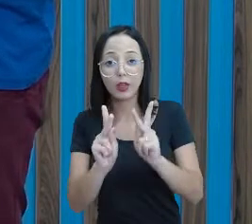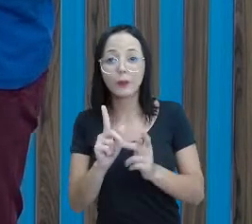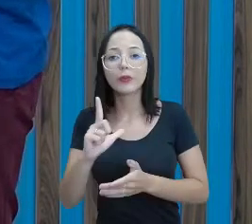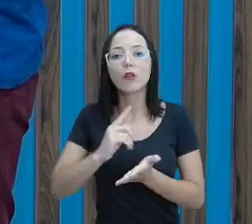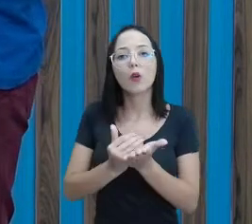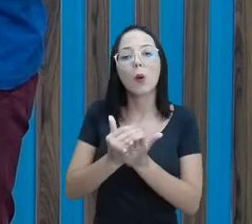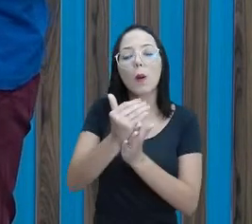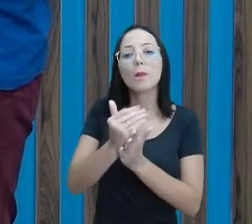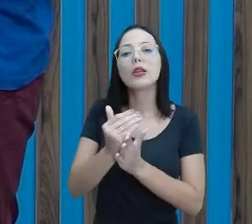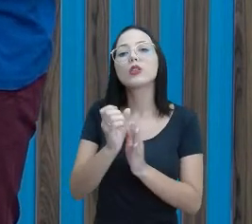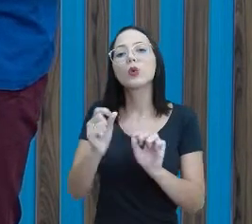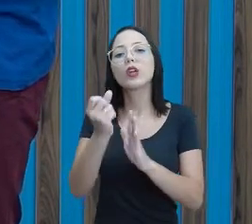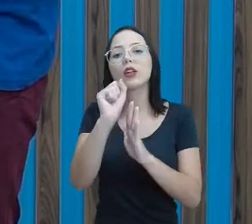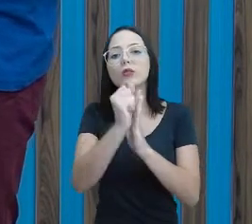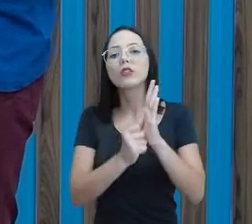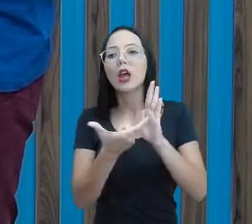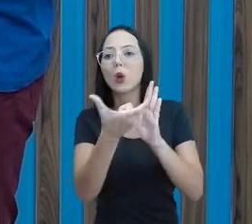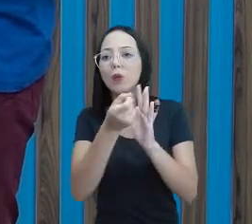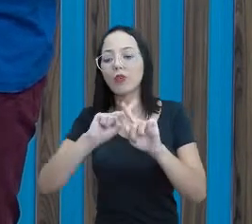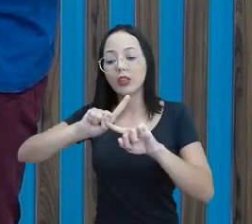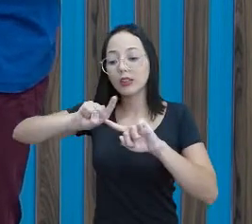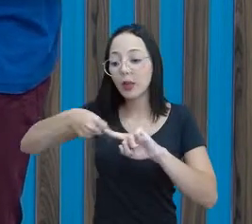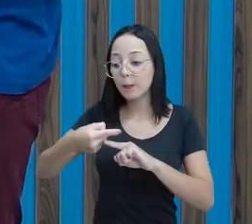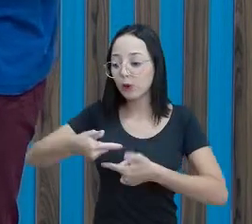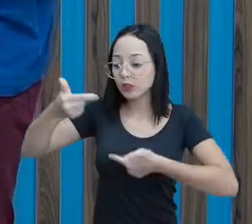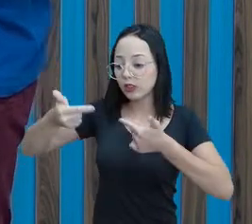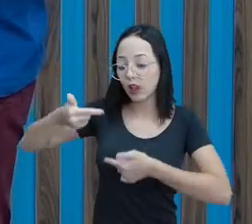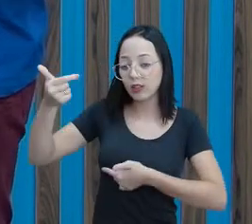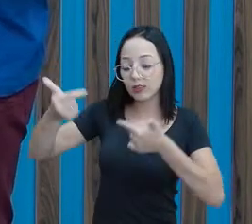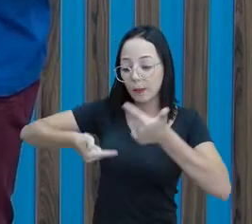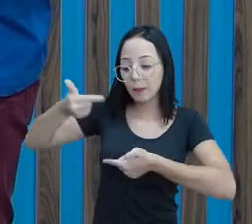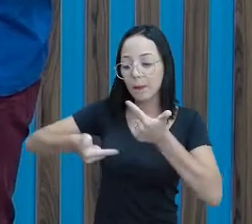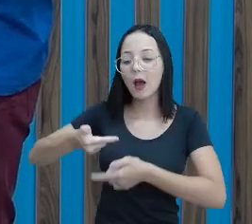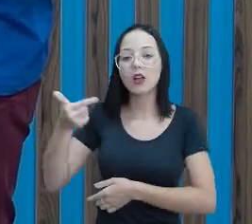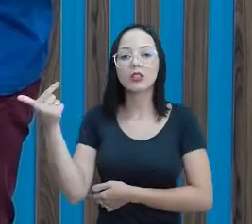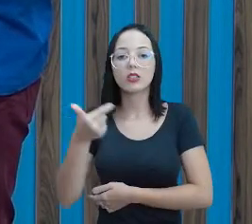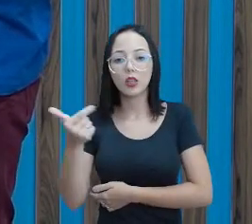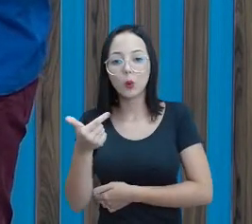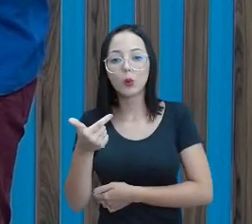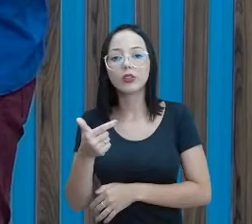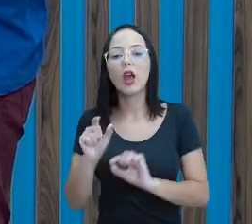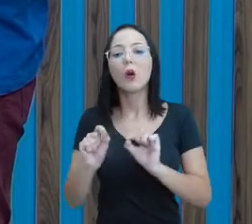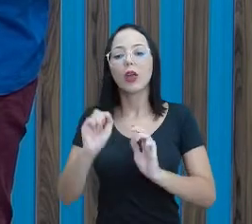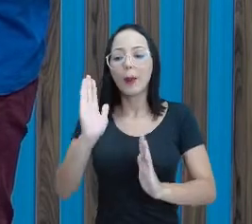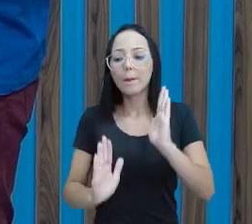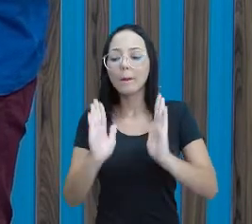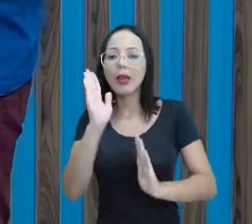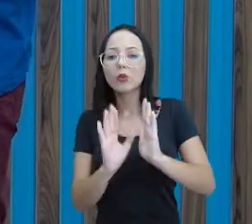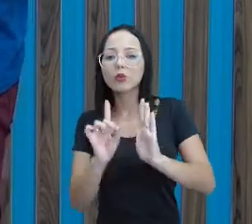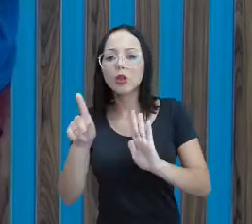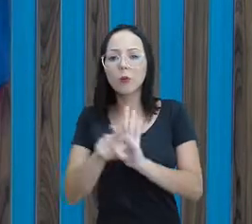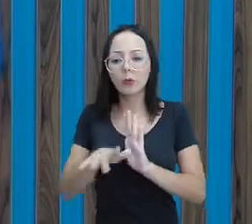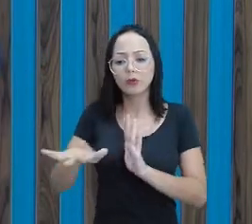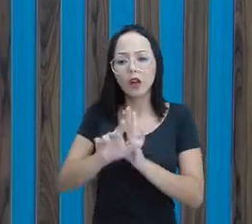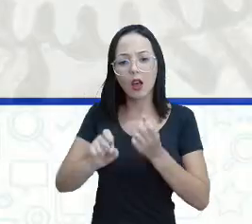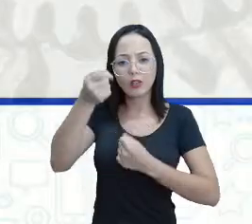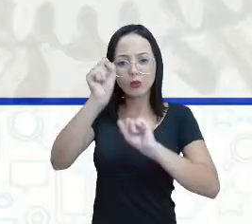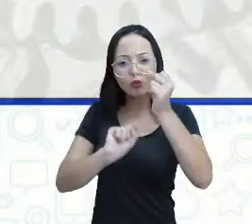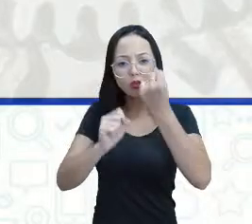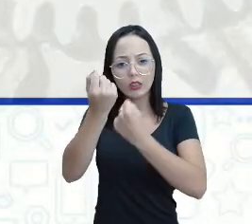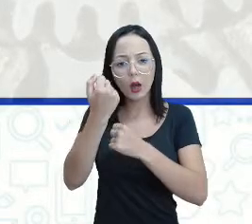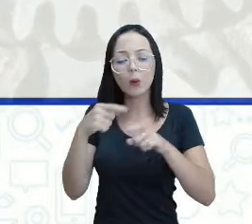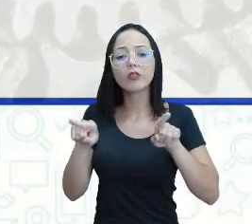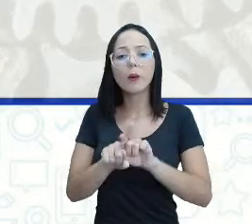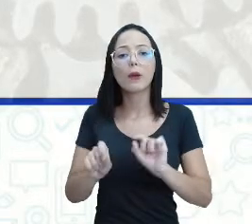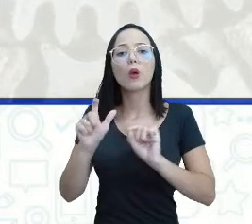seu início no século XX, após a Segunda Guerra Mundial. Essa fase constitui uma revolução não somente no setor industrial, uma